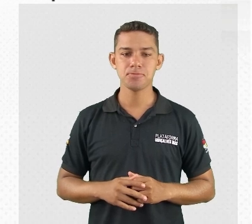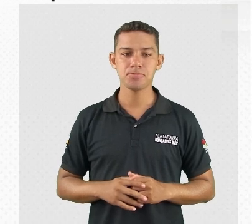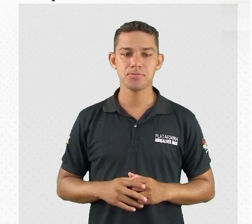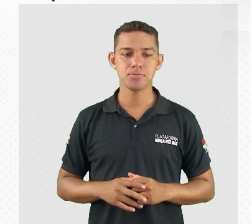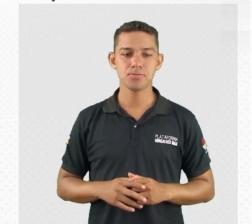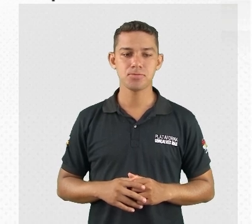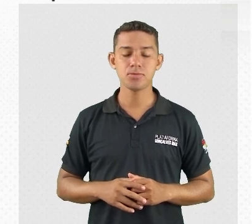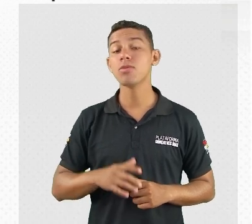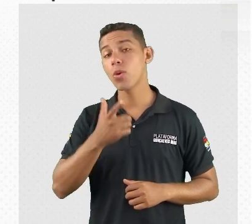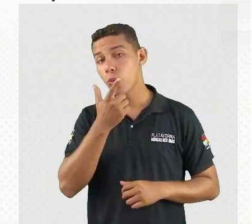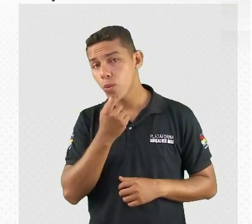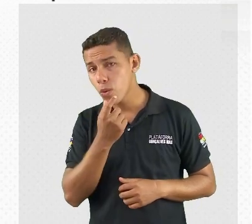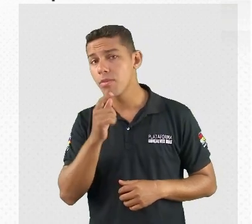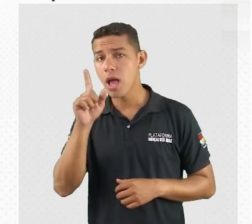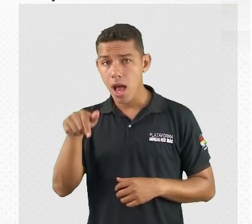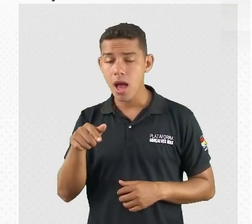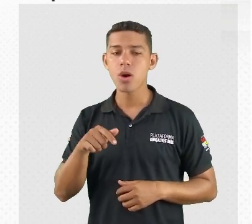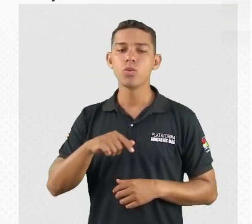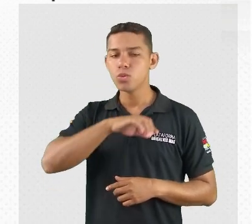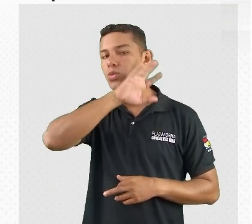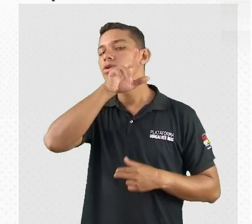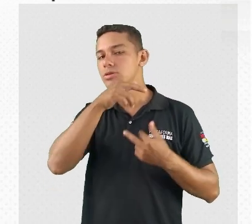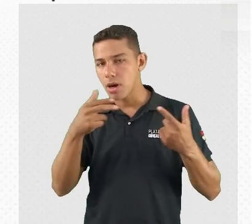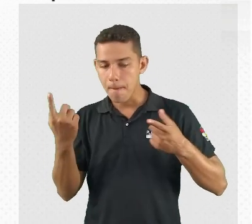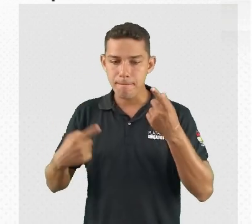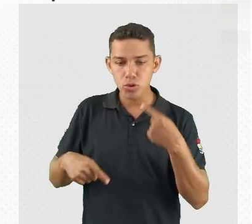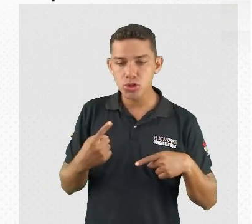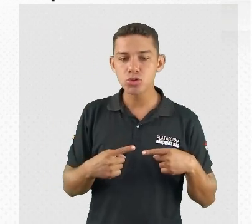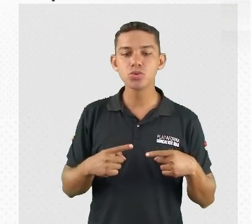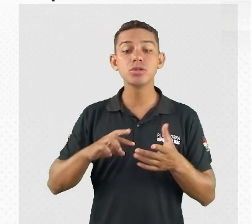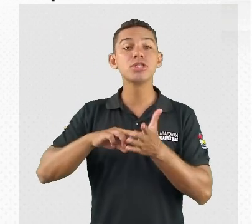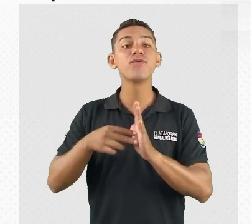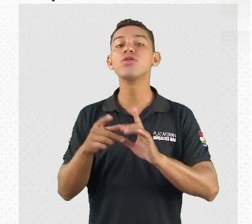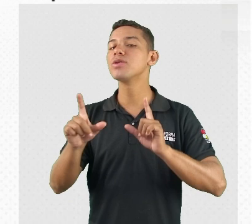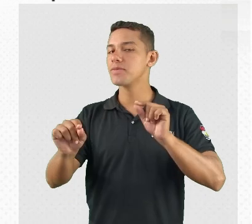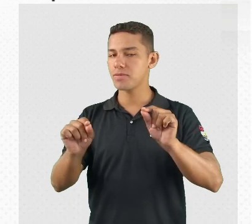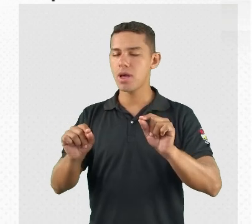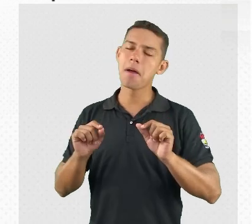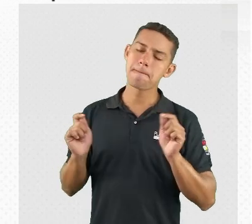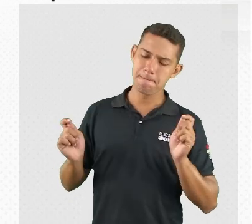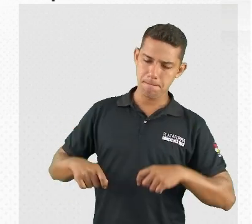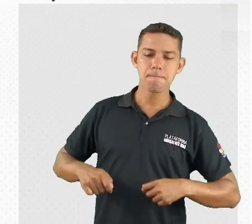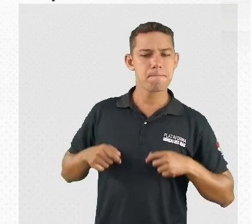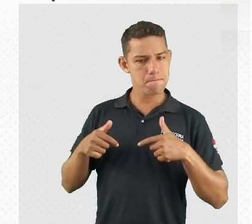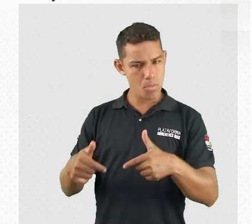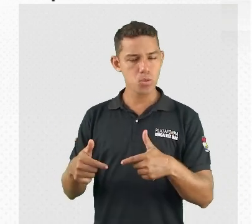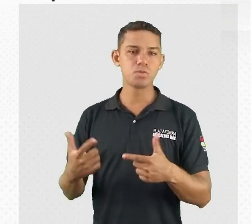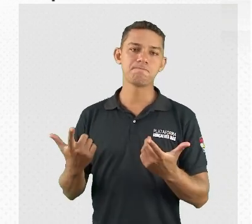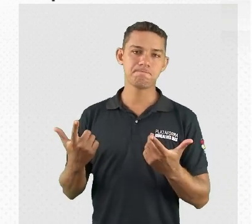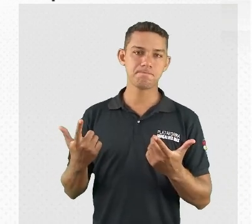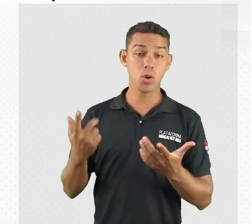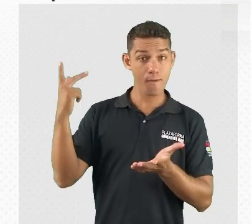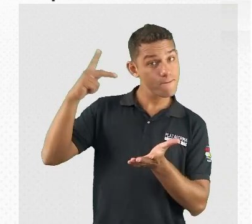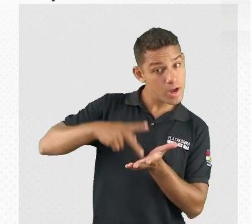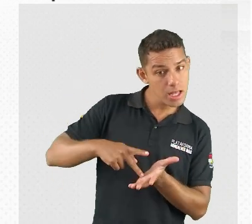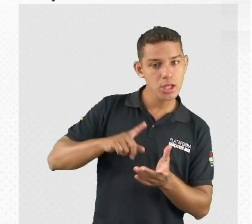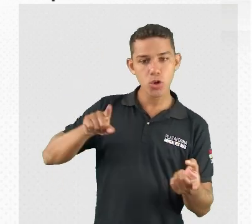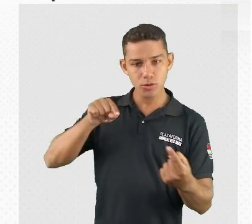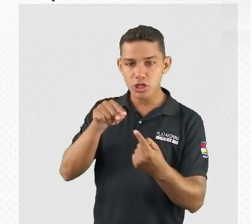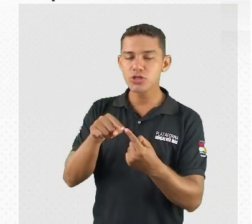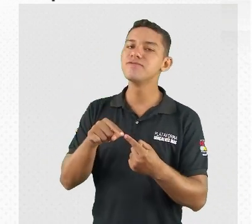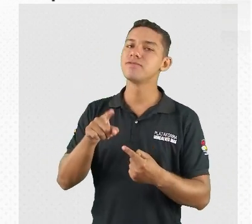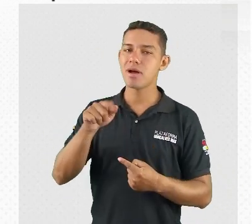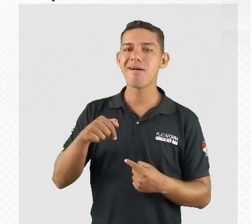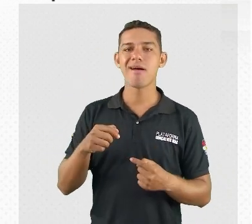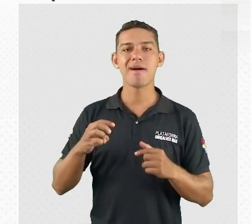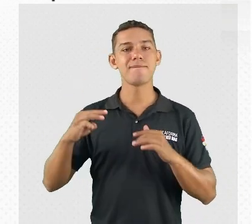E o homem sendo um animal político, isso quer dizer o quê? Que ele só pode se realizar, ou seja, o seu verdadeiro fim, ele